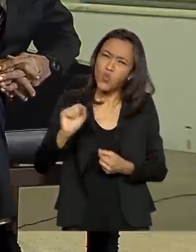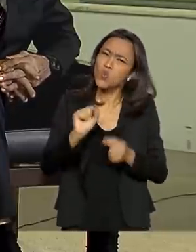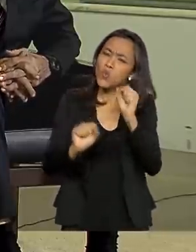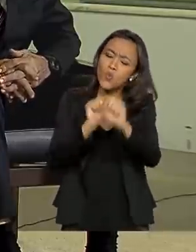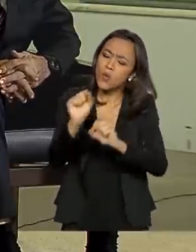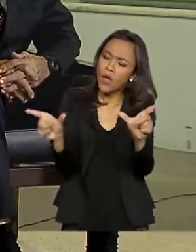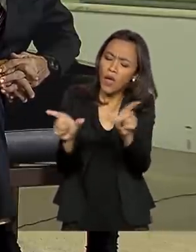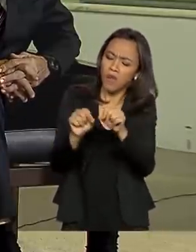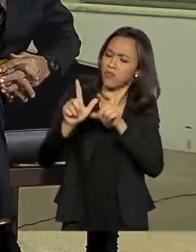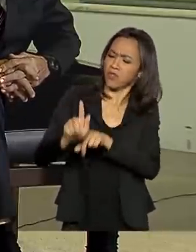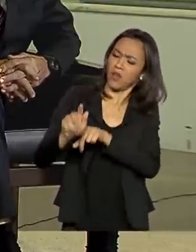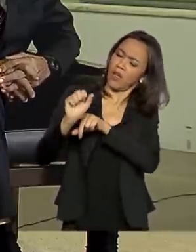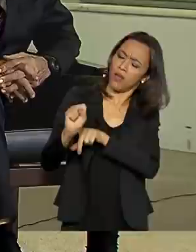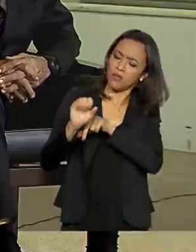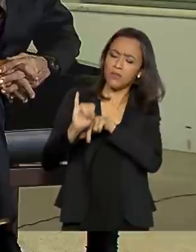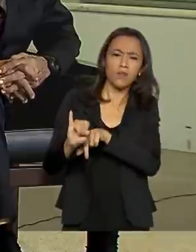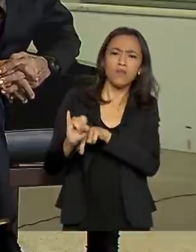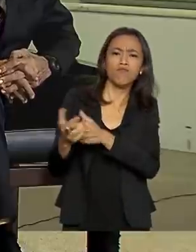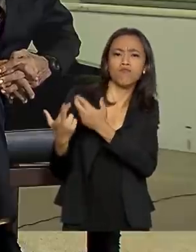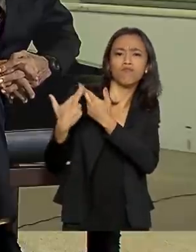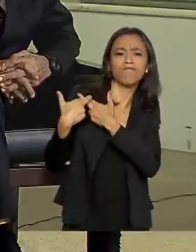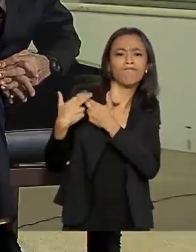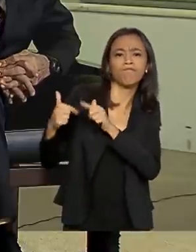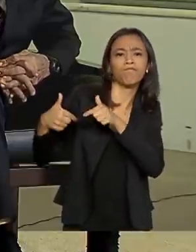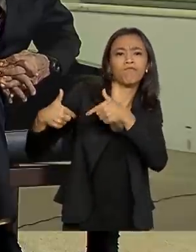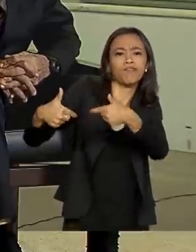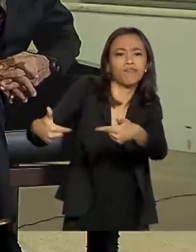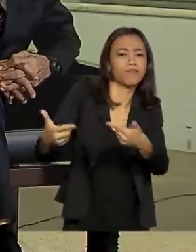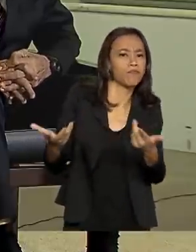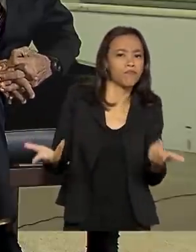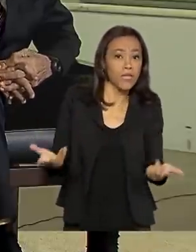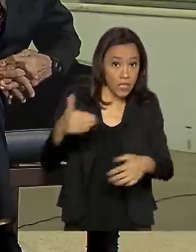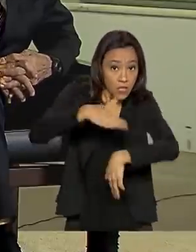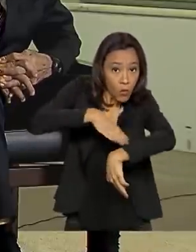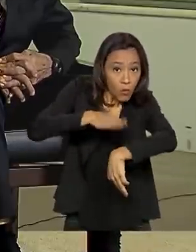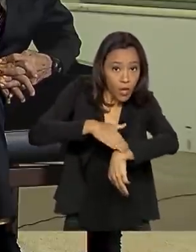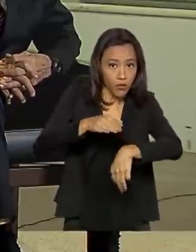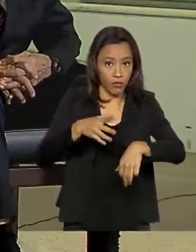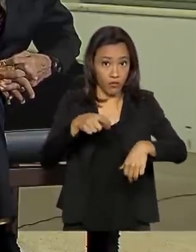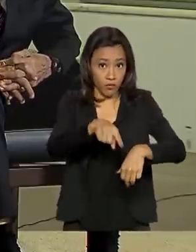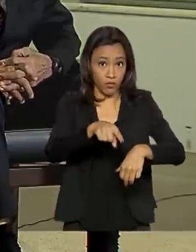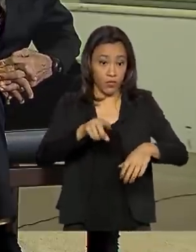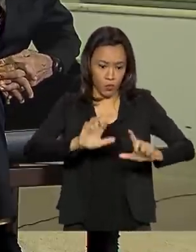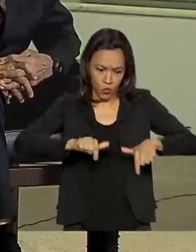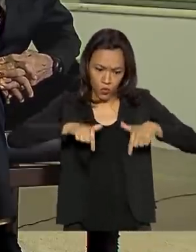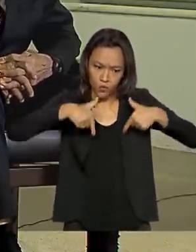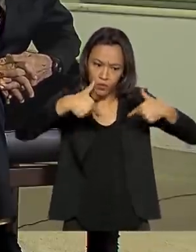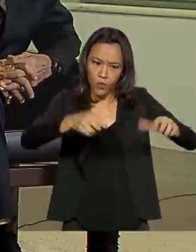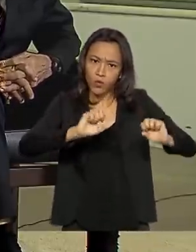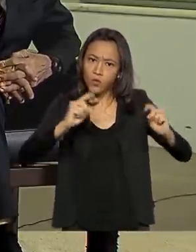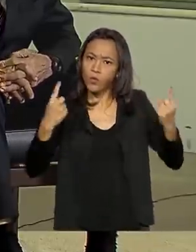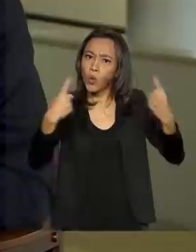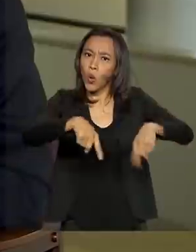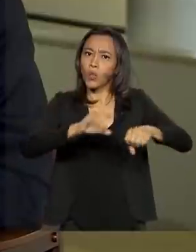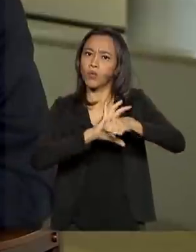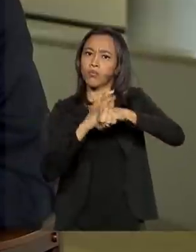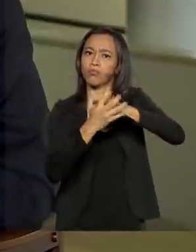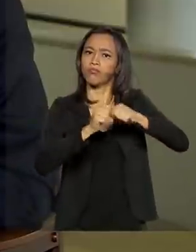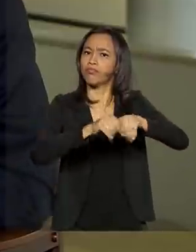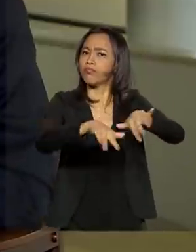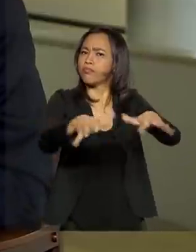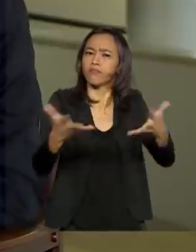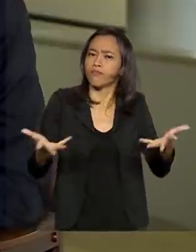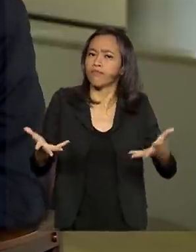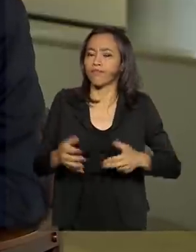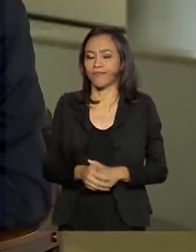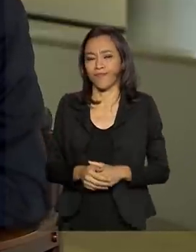qual é o papel do GSI e o que, que ele tem sido, qual o papel dele neste momento no esforço de combate a essa pandemia. É, muita